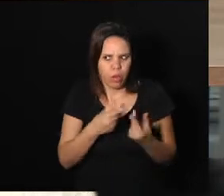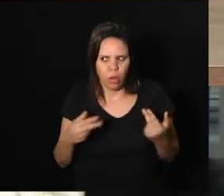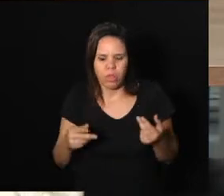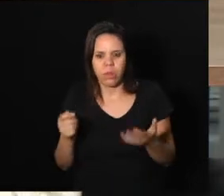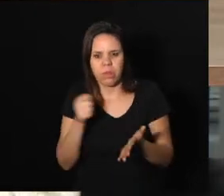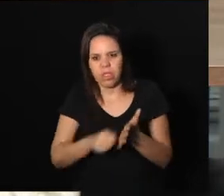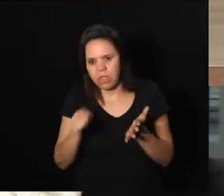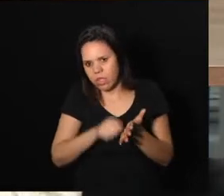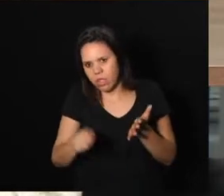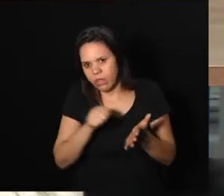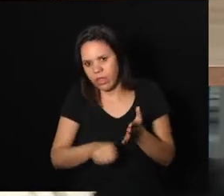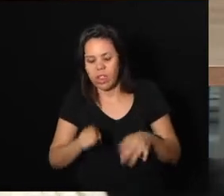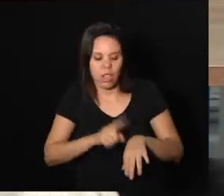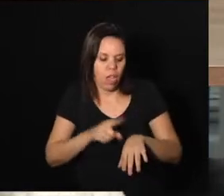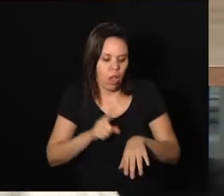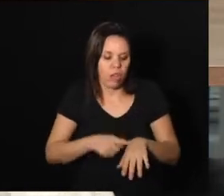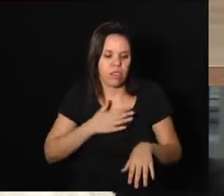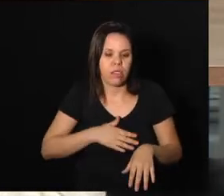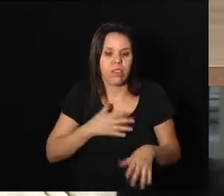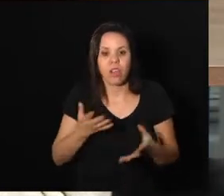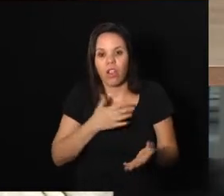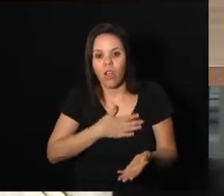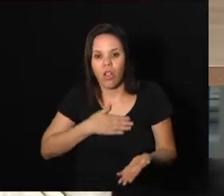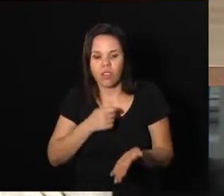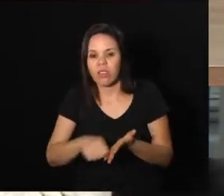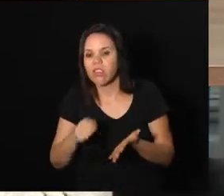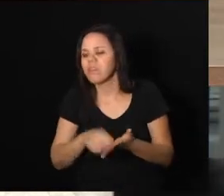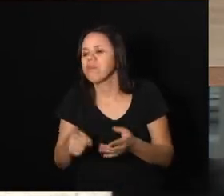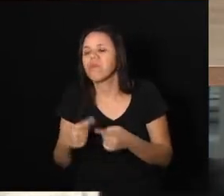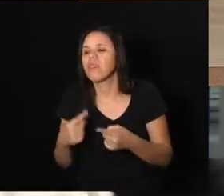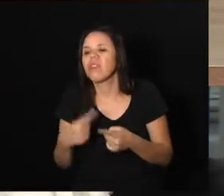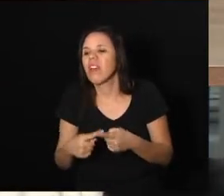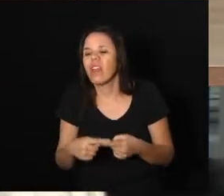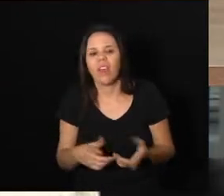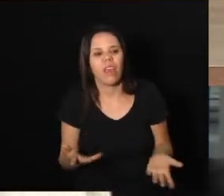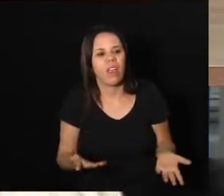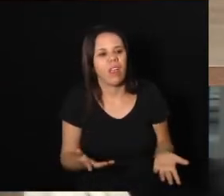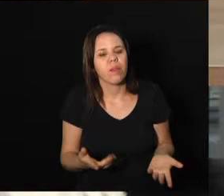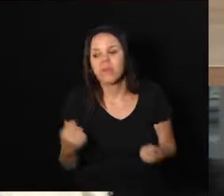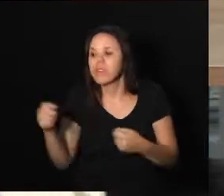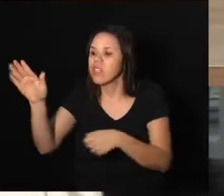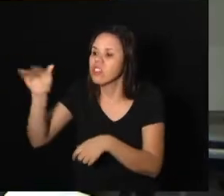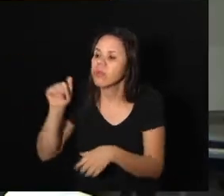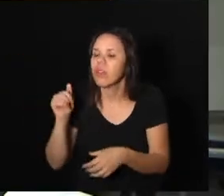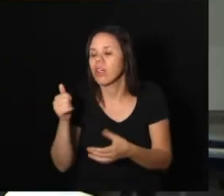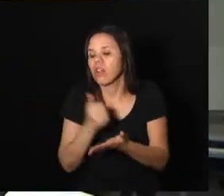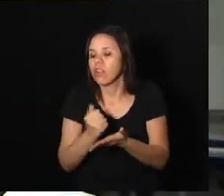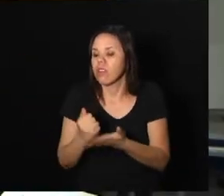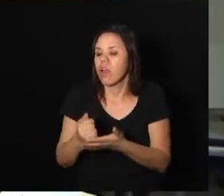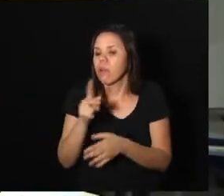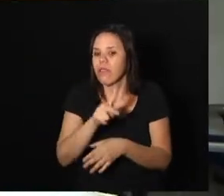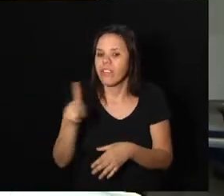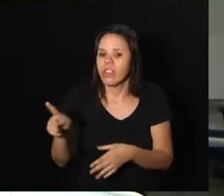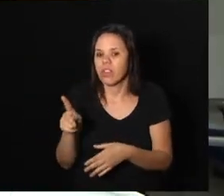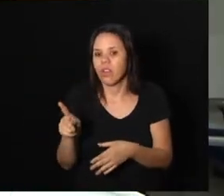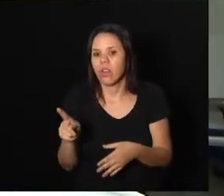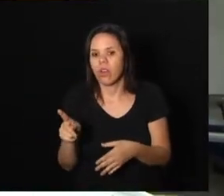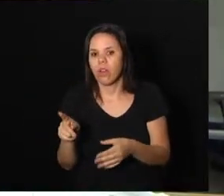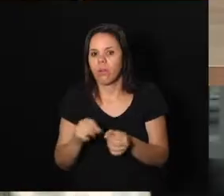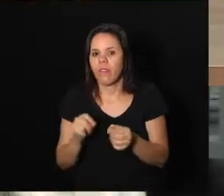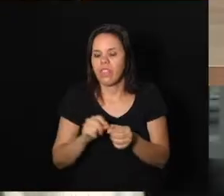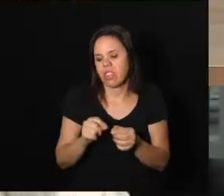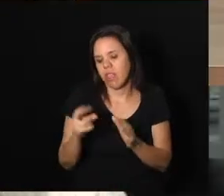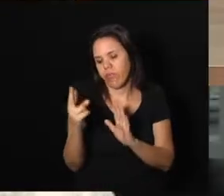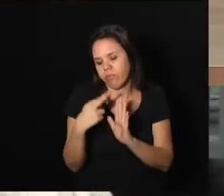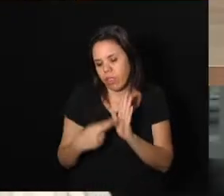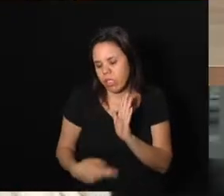nas horas livres ele gosta de escrever. Não tem por que a gente contratar um professor de redação, uma professora de português. Não pode fazer aquela pressão. Não,